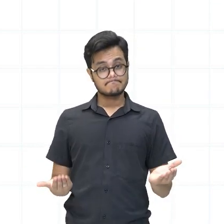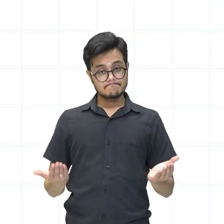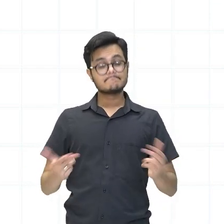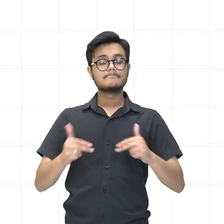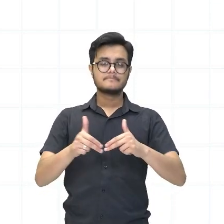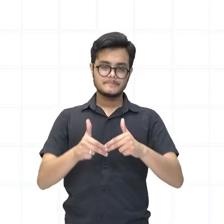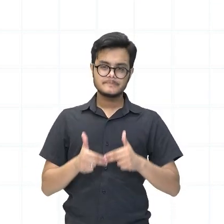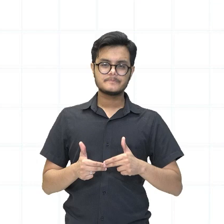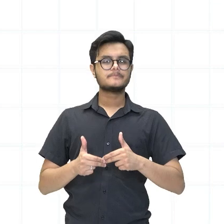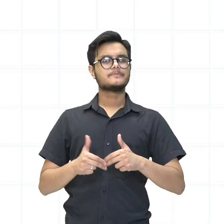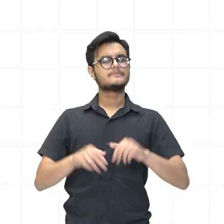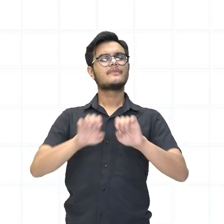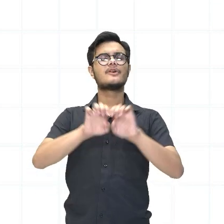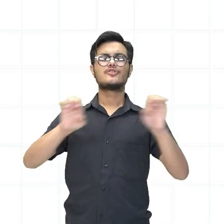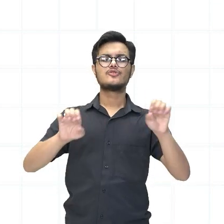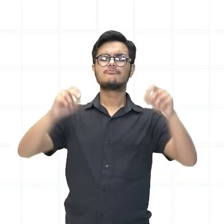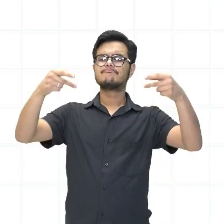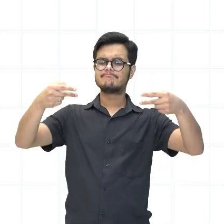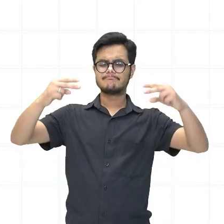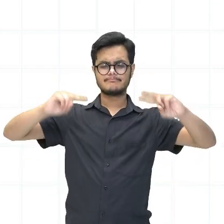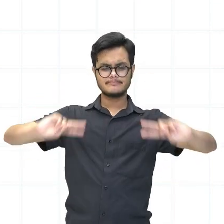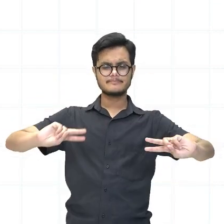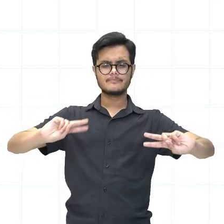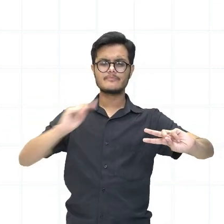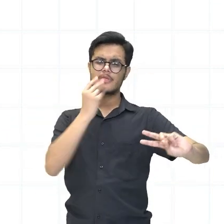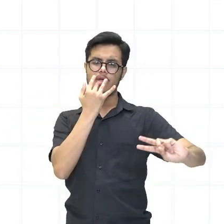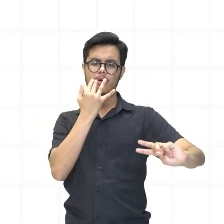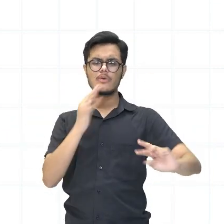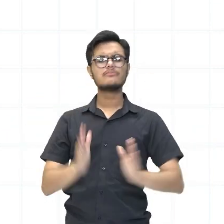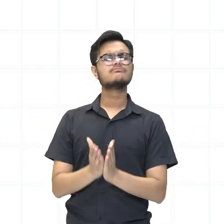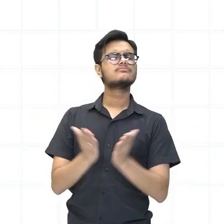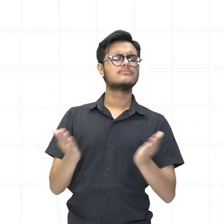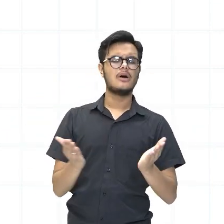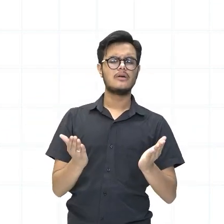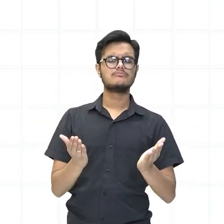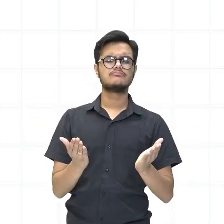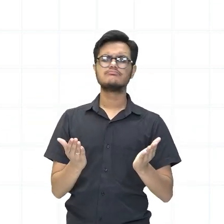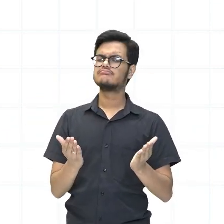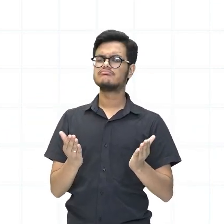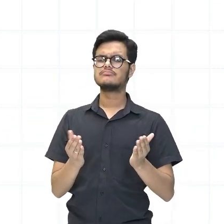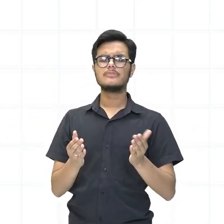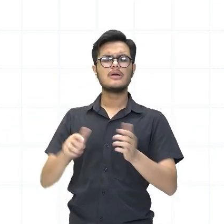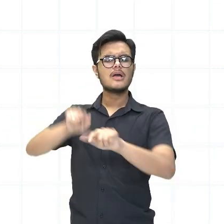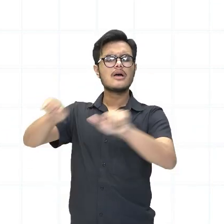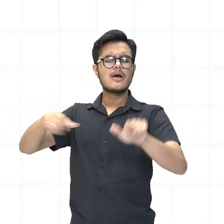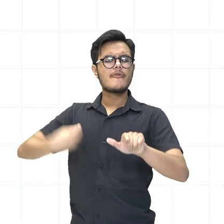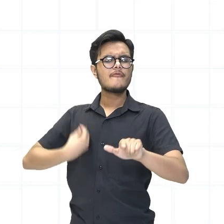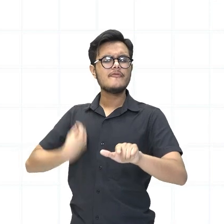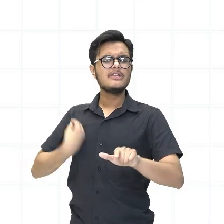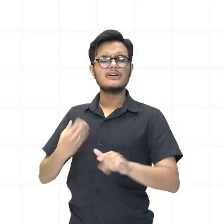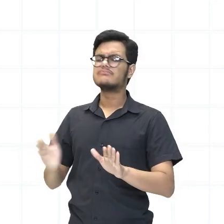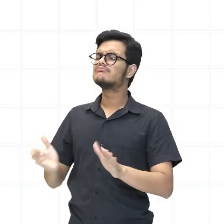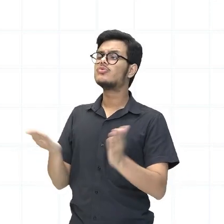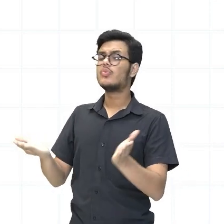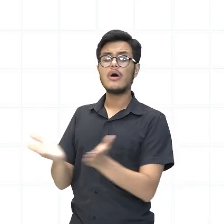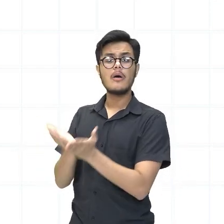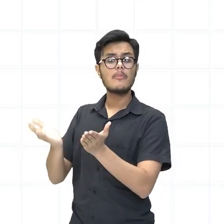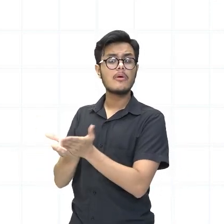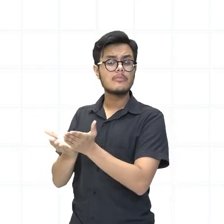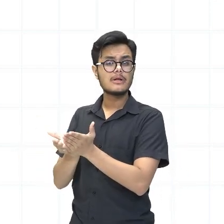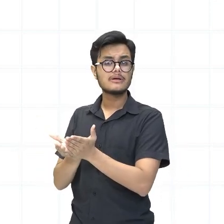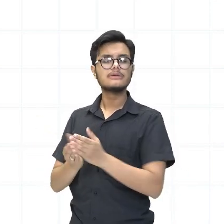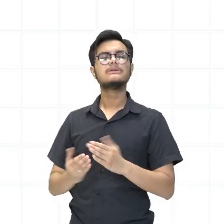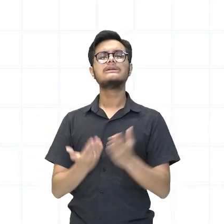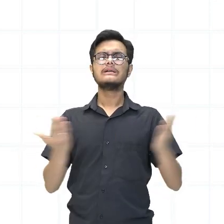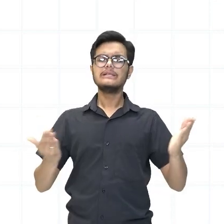clima. Então, o que o subtítulo coloca? O subtítulo coloca quais são essas condições. Percebe que o subtítulo coloca ondas de